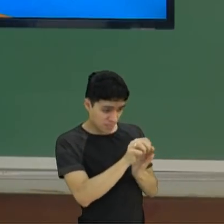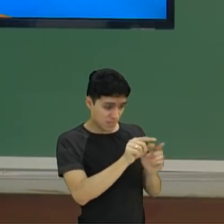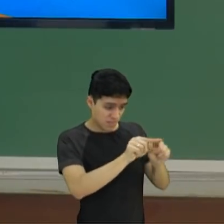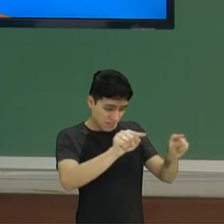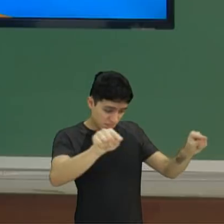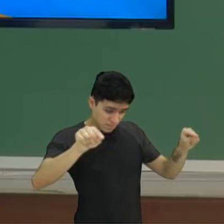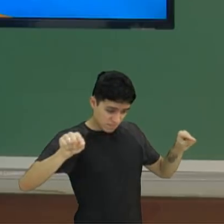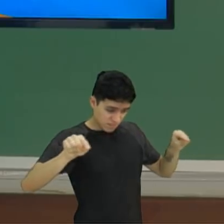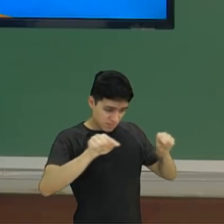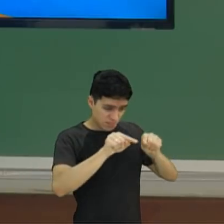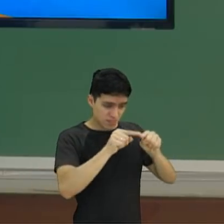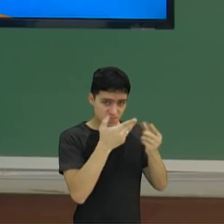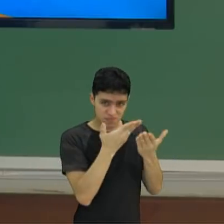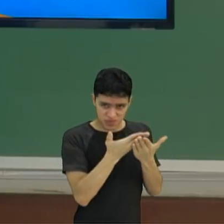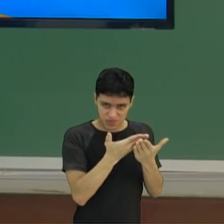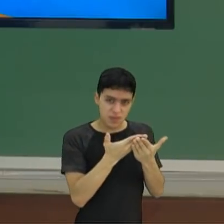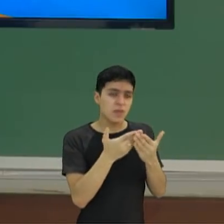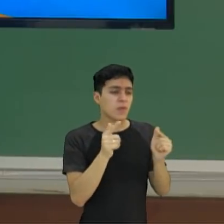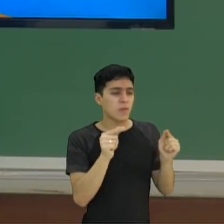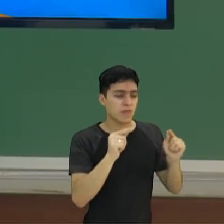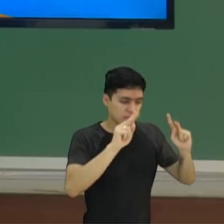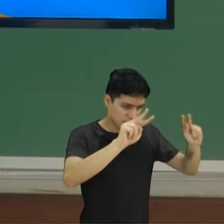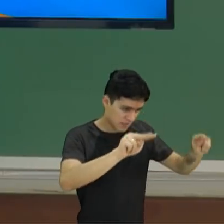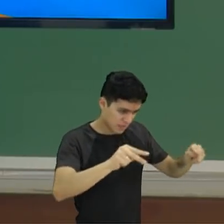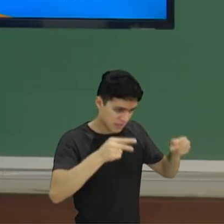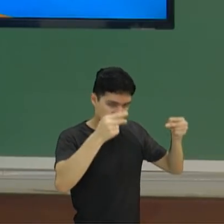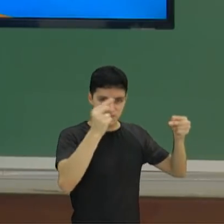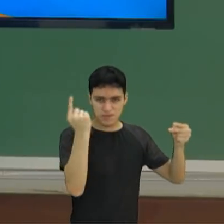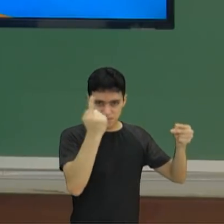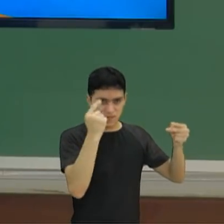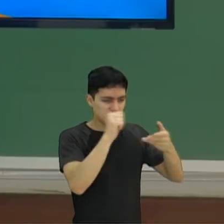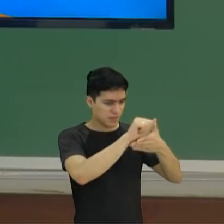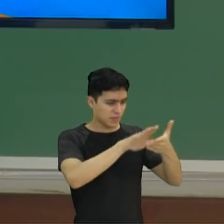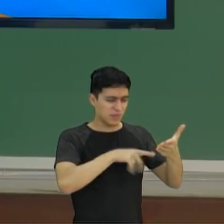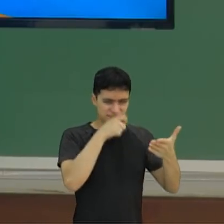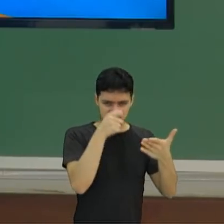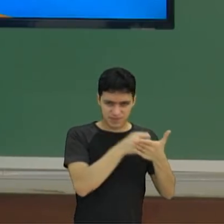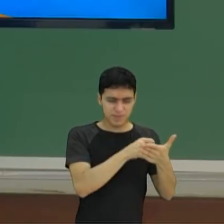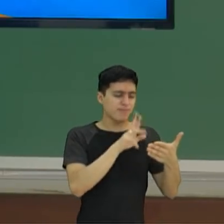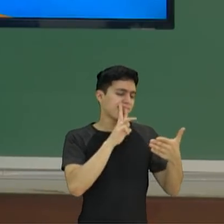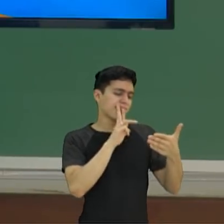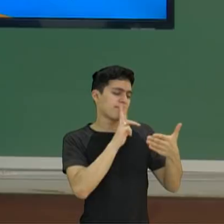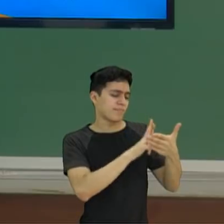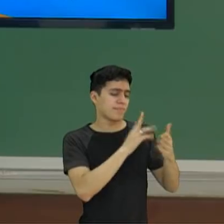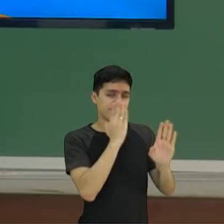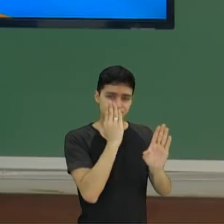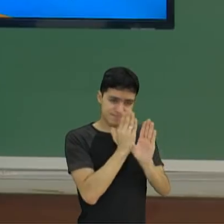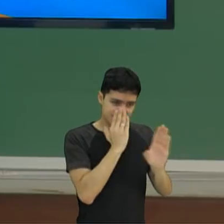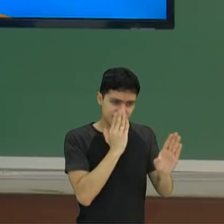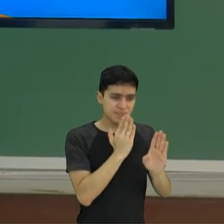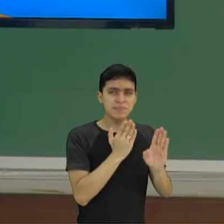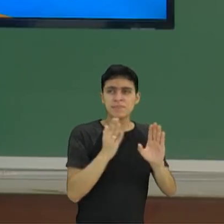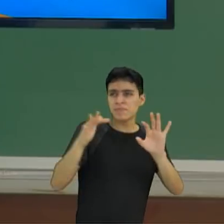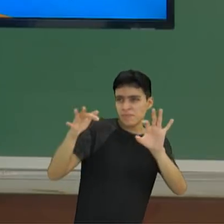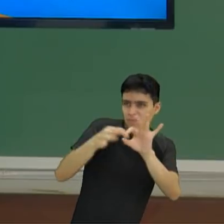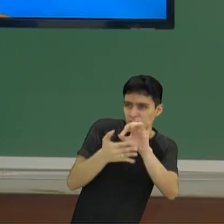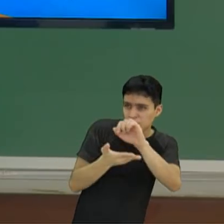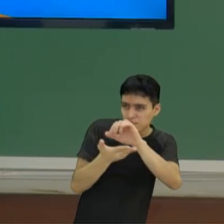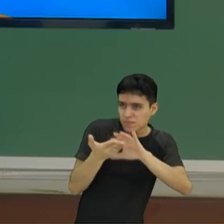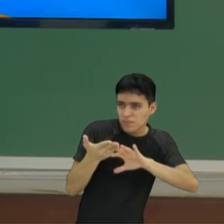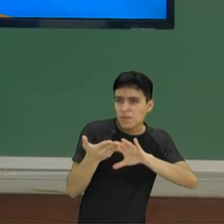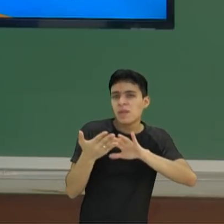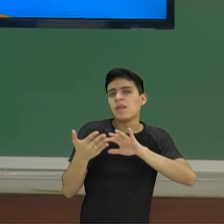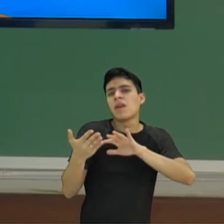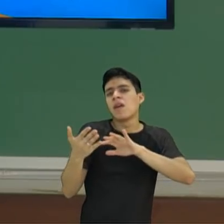estudar, acesse a atividade obrigatória, a número 1, e responda, porque através dela você exercita o conteúdo das aulas